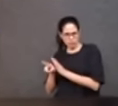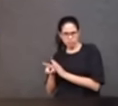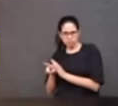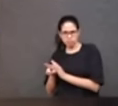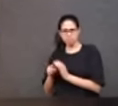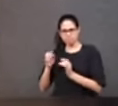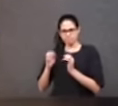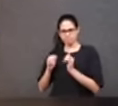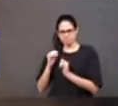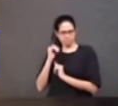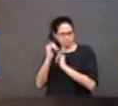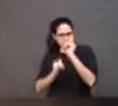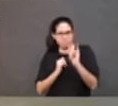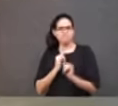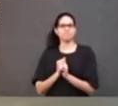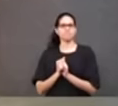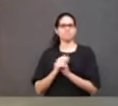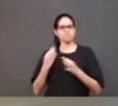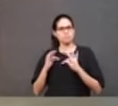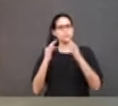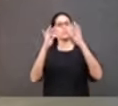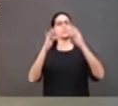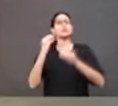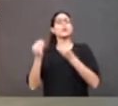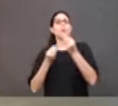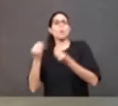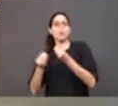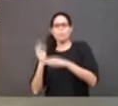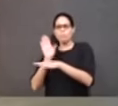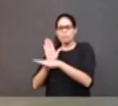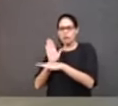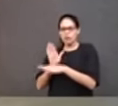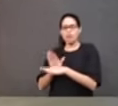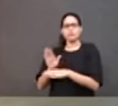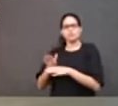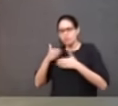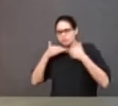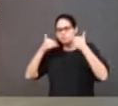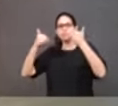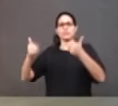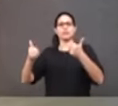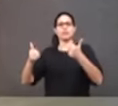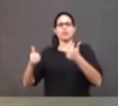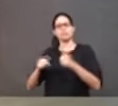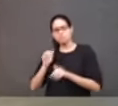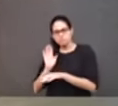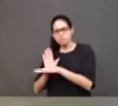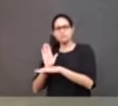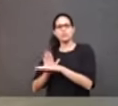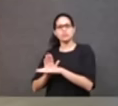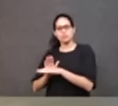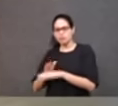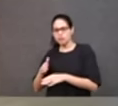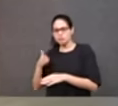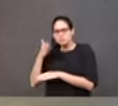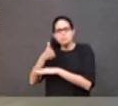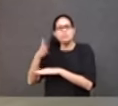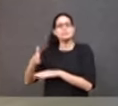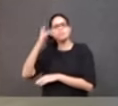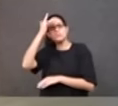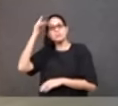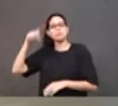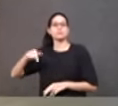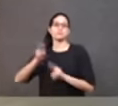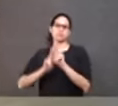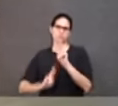uma gestão transparente, democrática, participativa, que valoriza as pessoas na UFO? Professor Pedro, 2 minutos e meio. Obrigado, professor